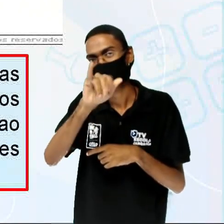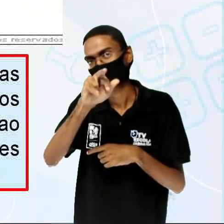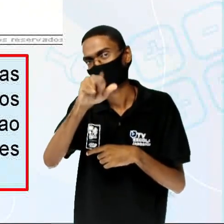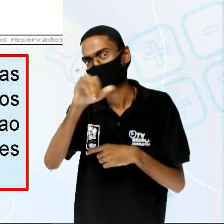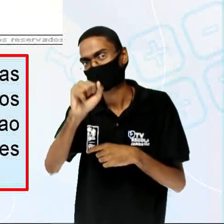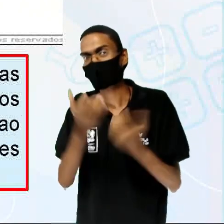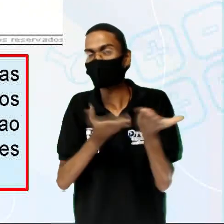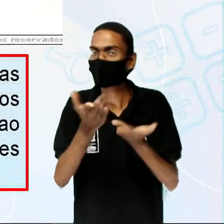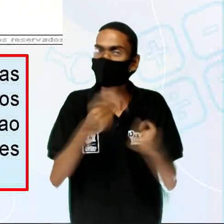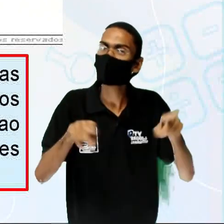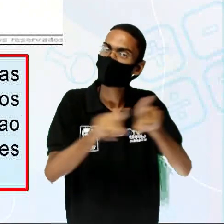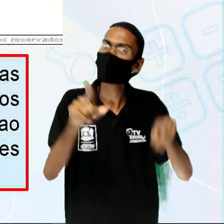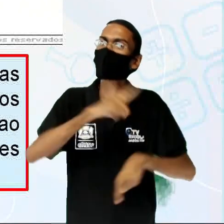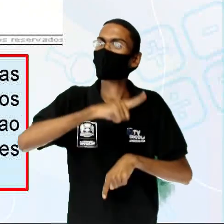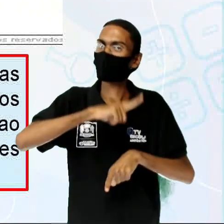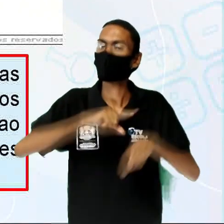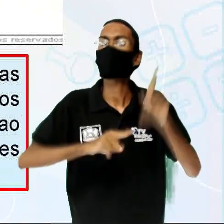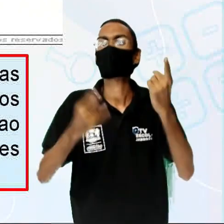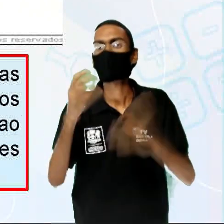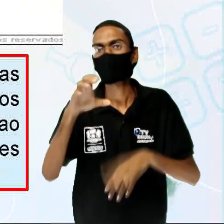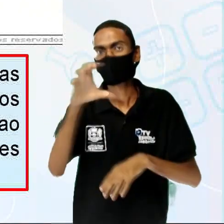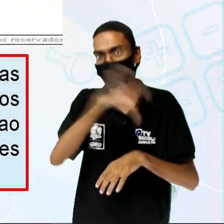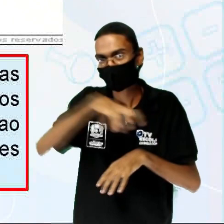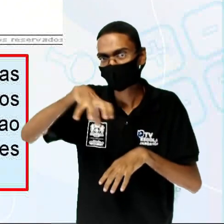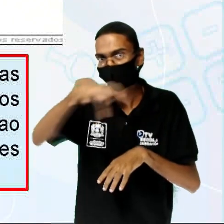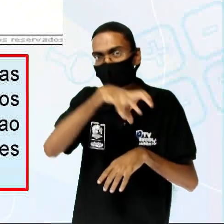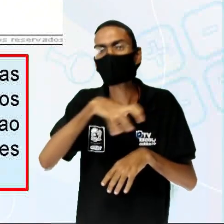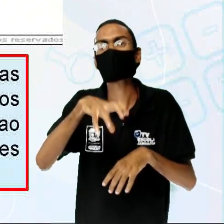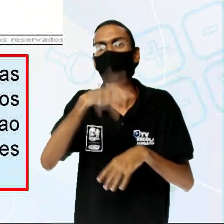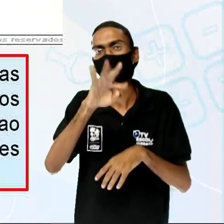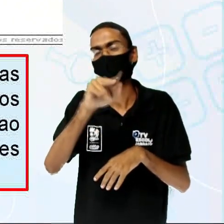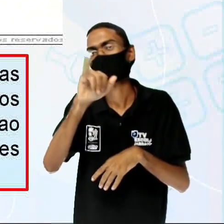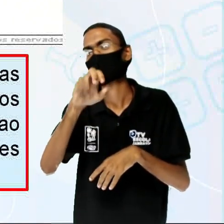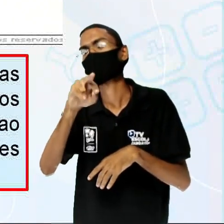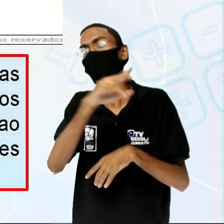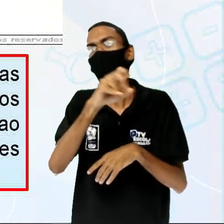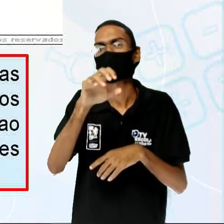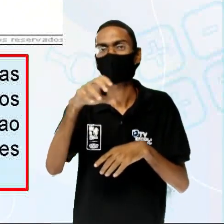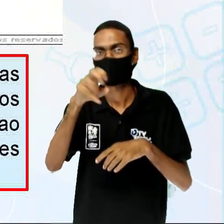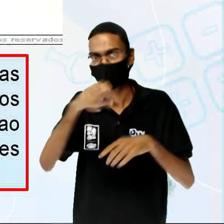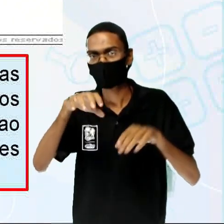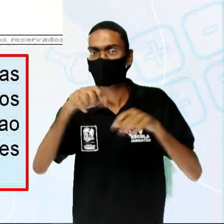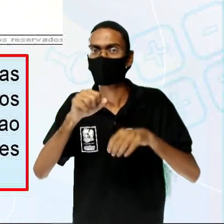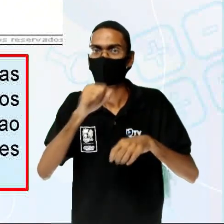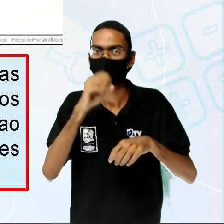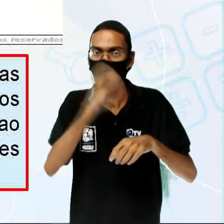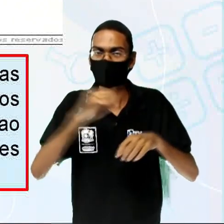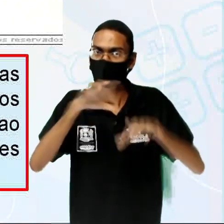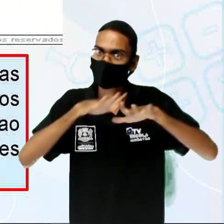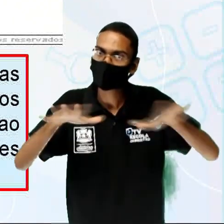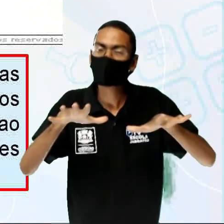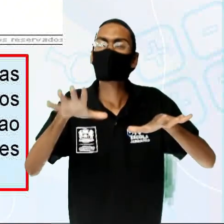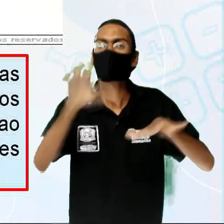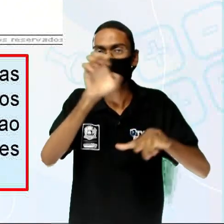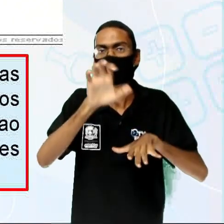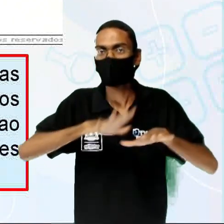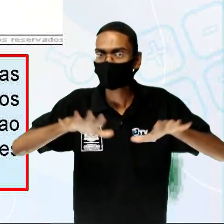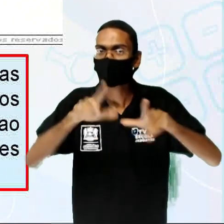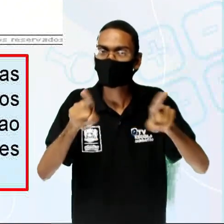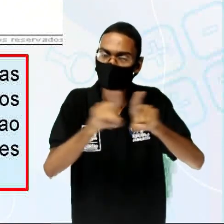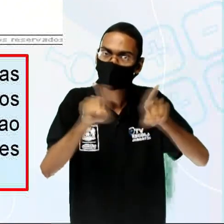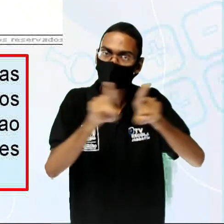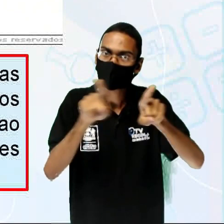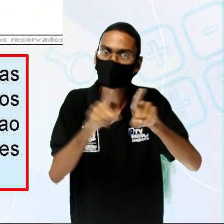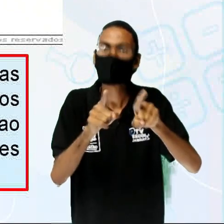temperado, né, continental, a gente tem temperado oceânico, a gente tem mediterrâneo, tem o equatorial também,